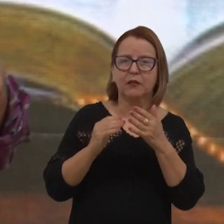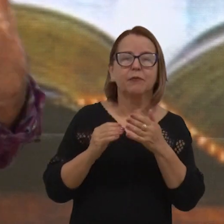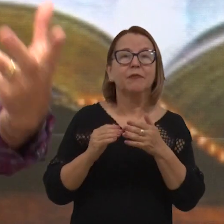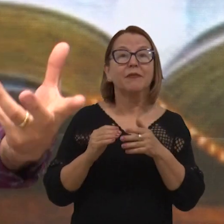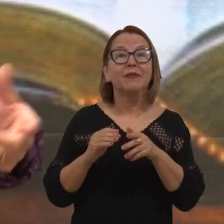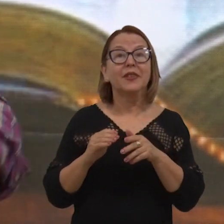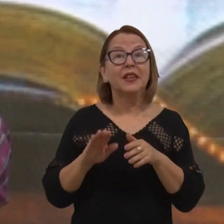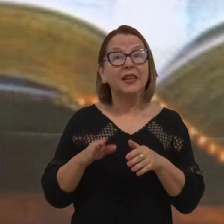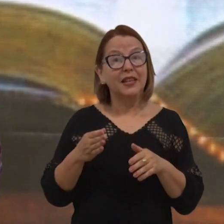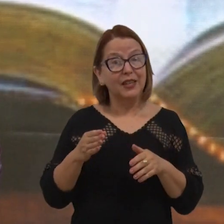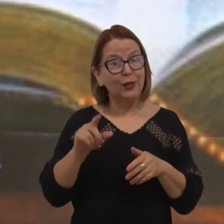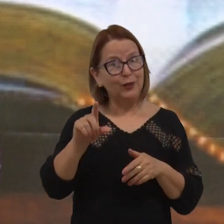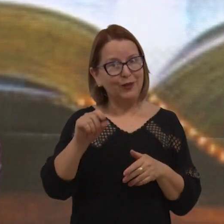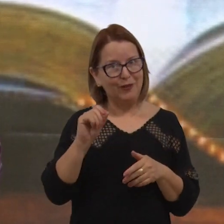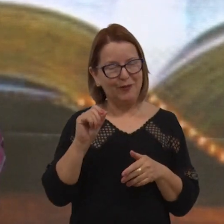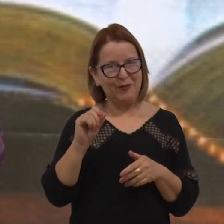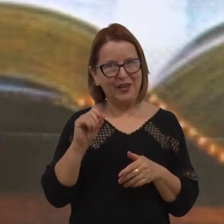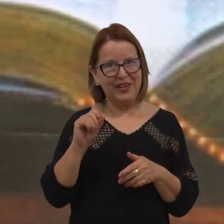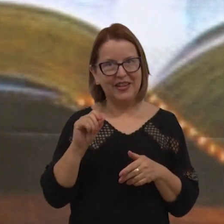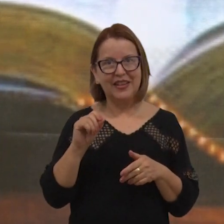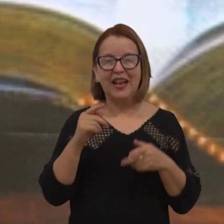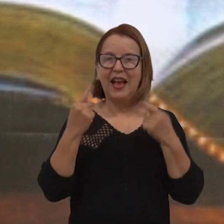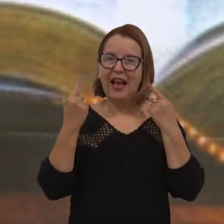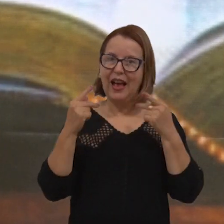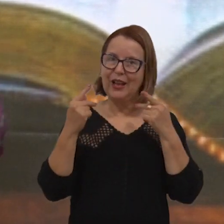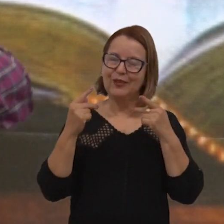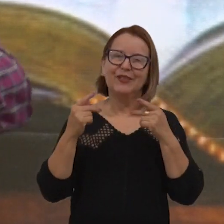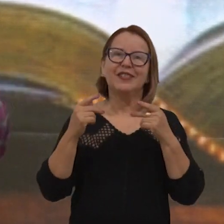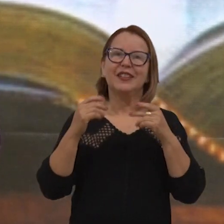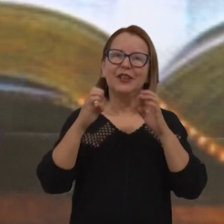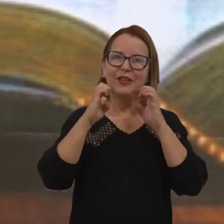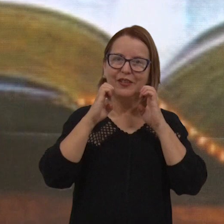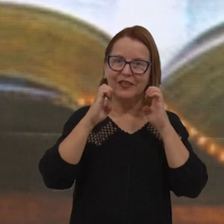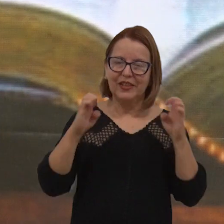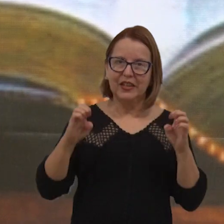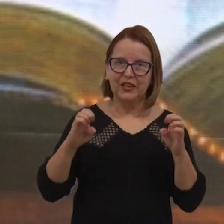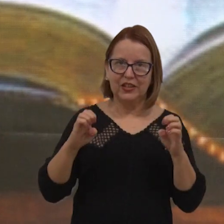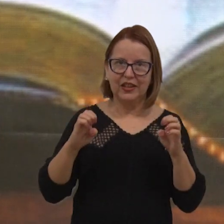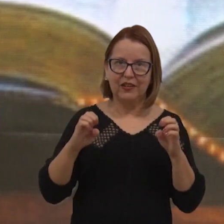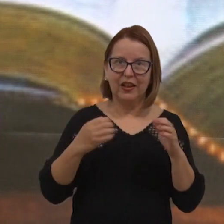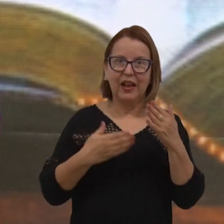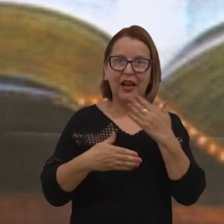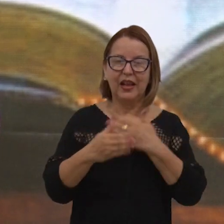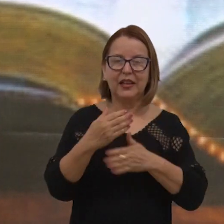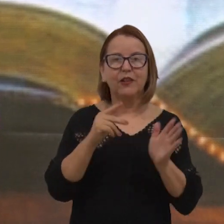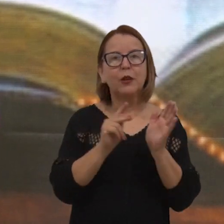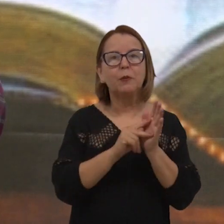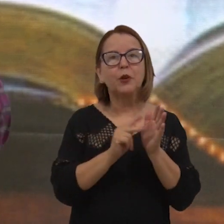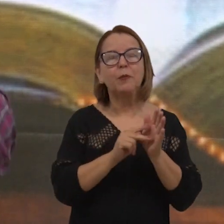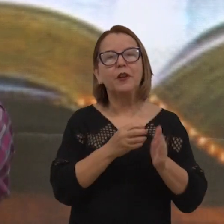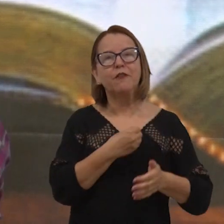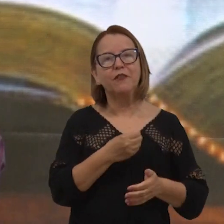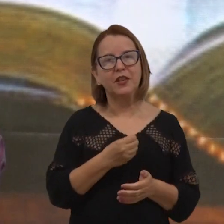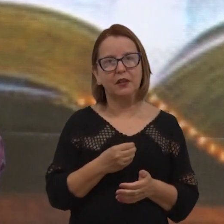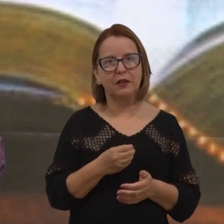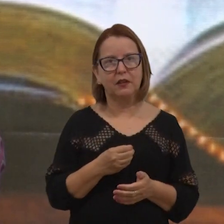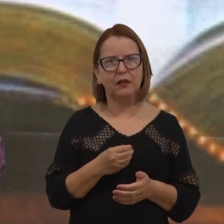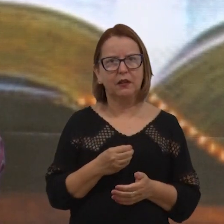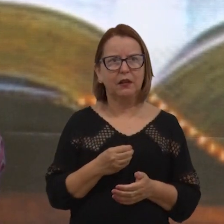a sua maneira de se portar. Dá vontade de você ligar para uma pessoa dessa e dizer, ô